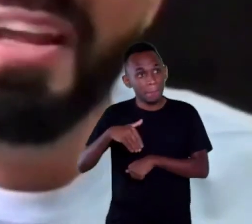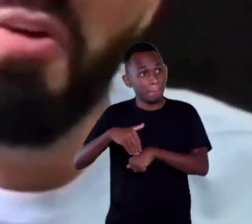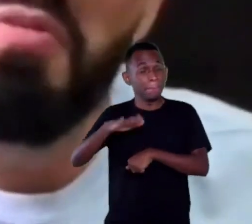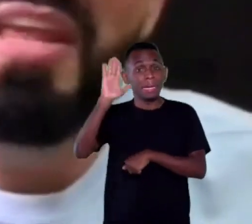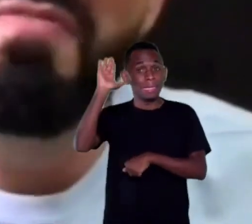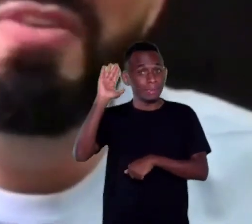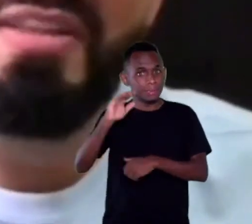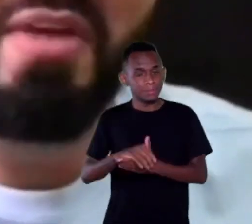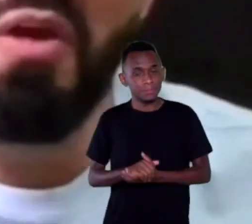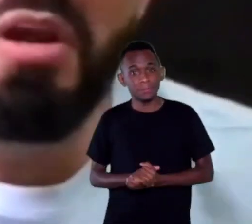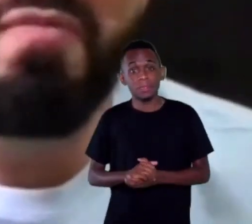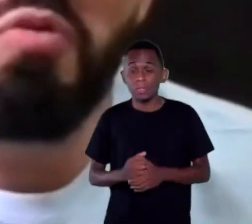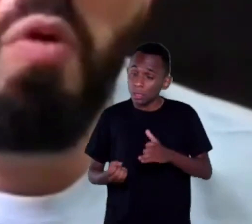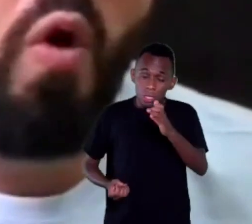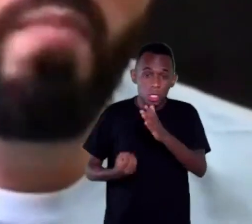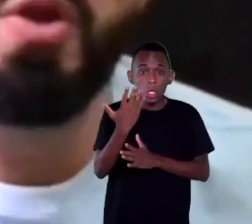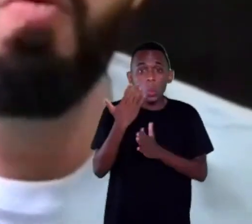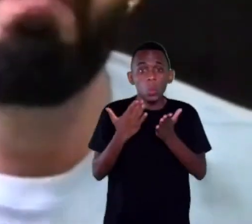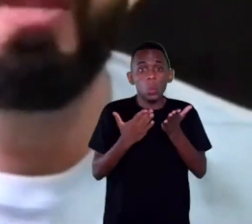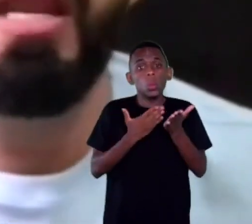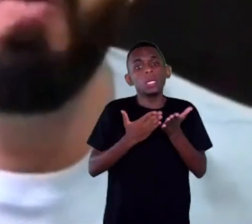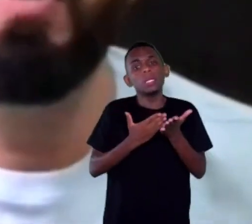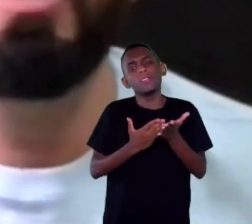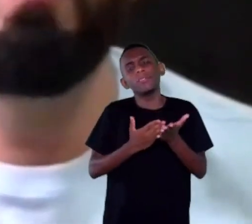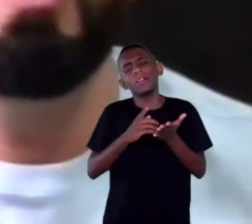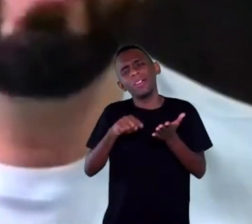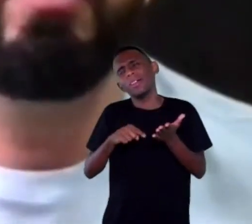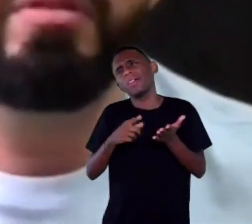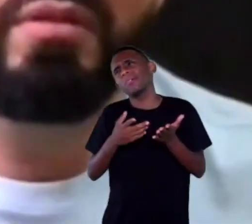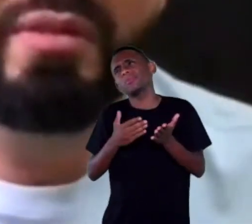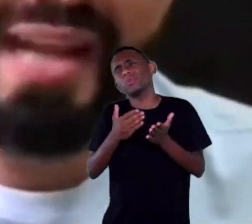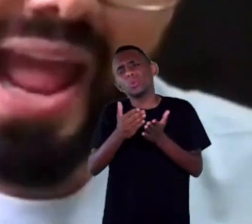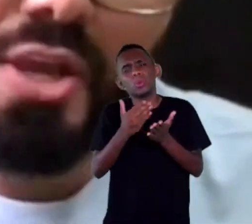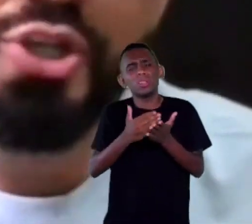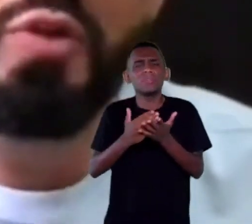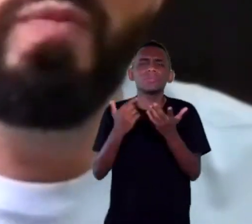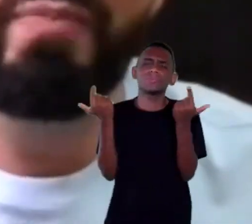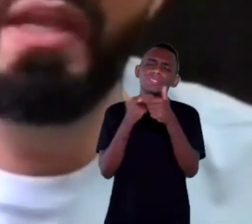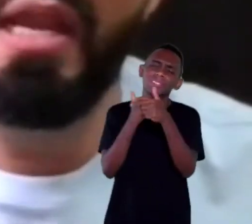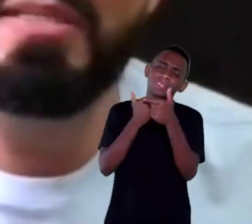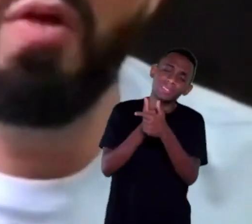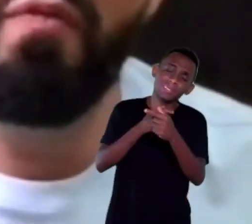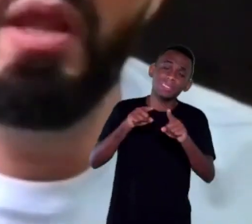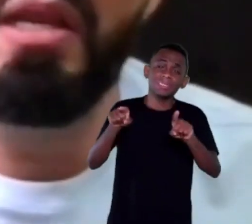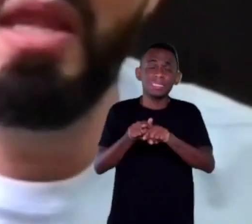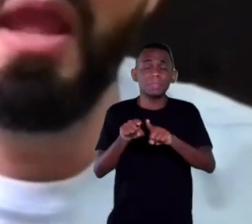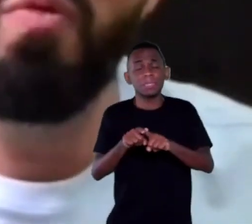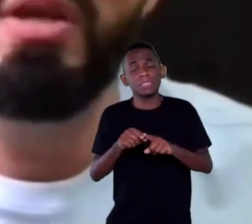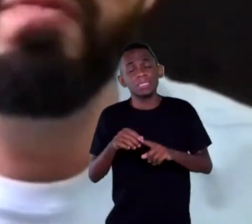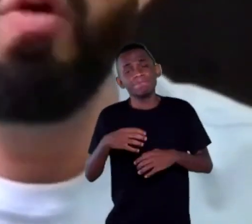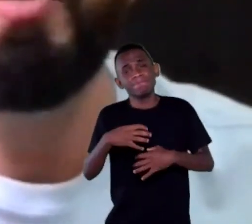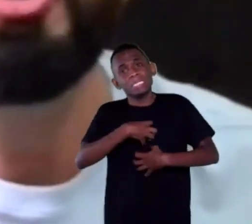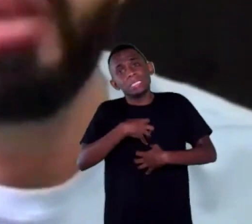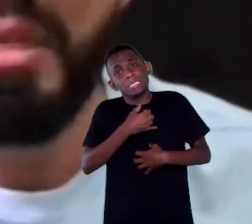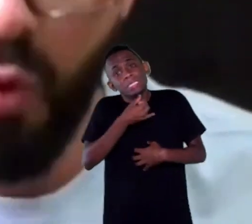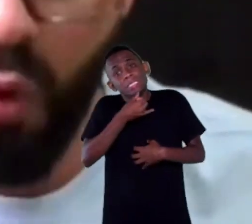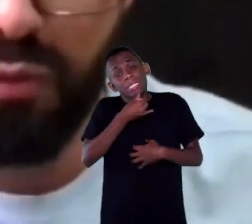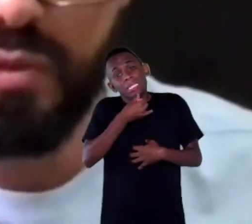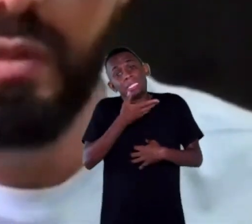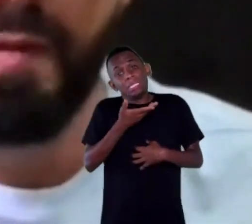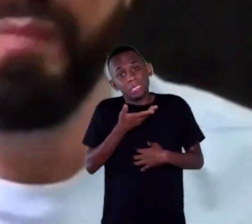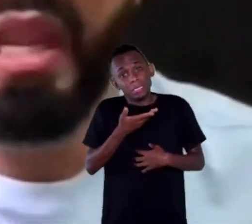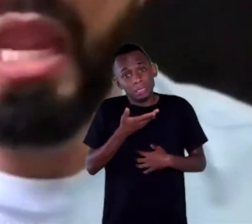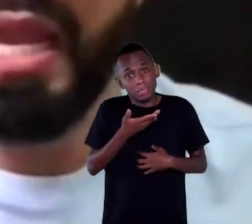velórios e criou um livro. Então, ele é um livro cômico, ele é um livro trágico, ele é um livro com